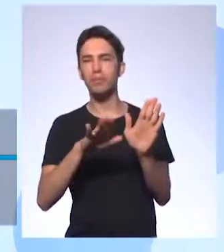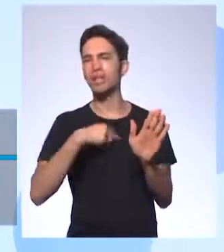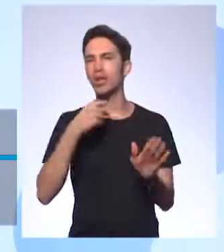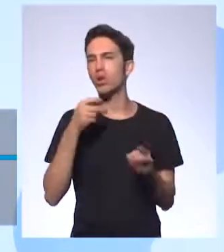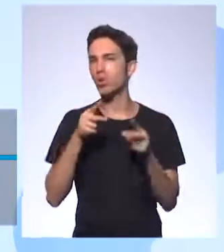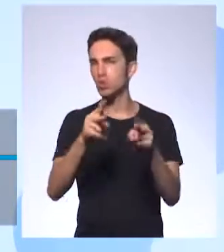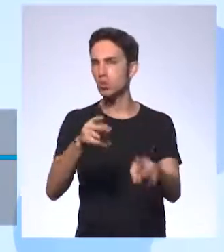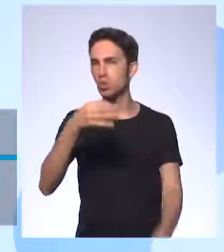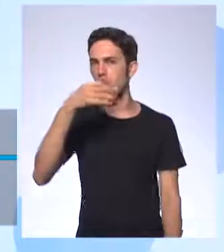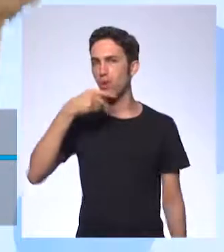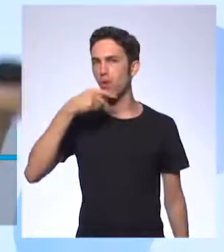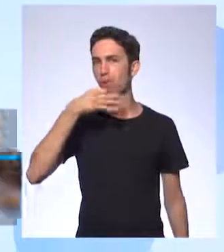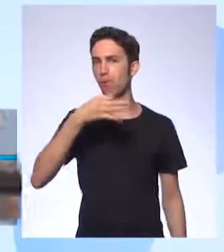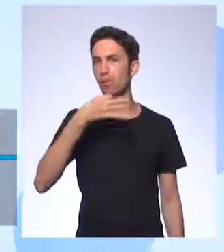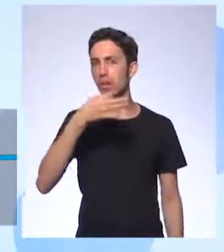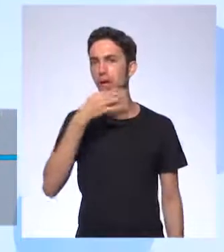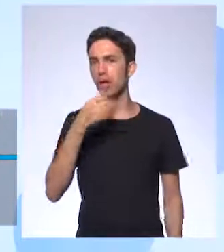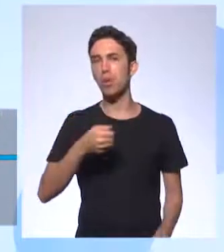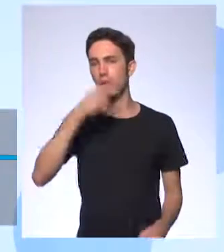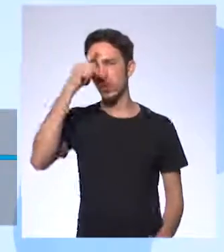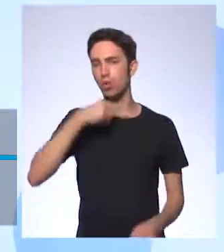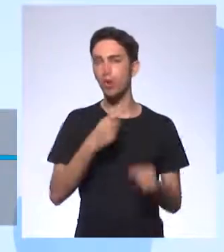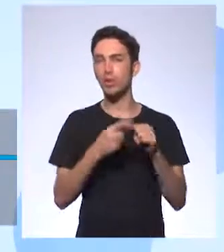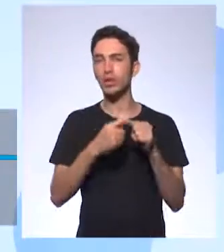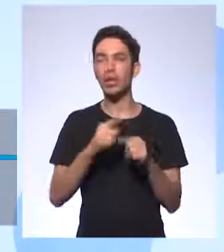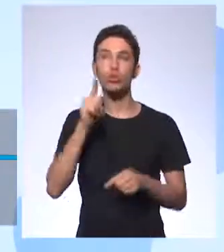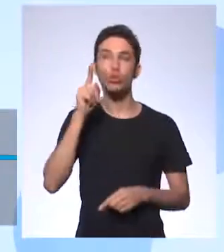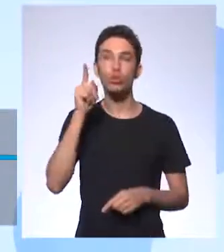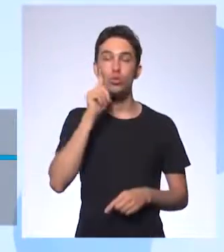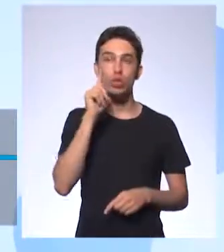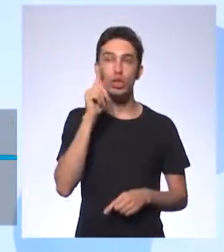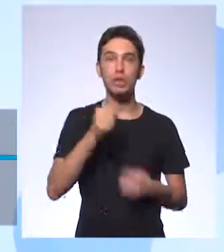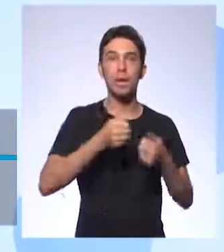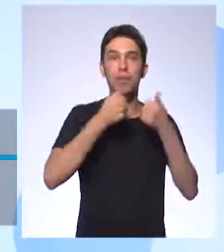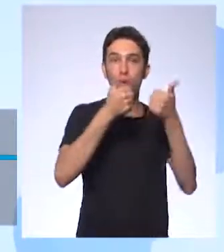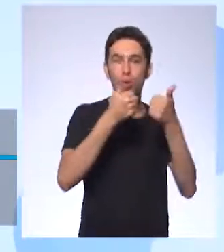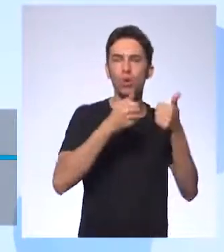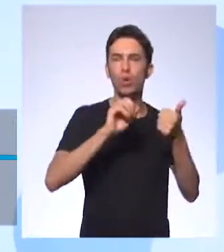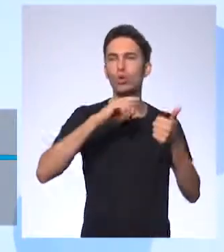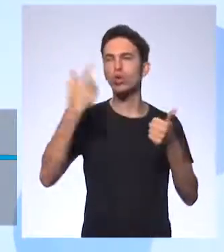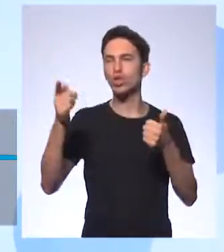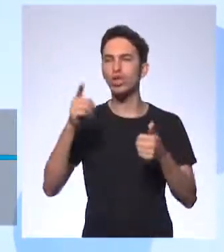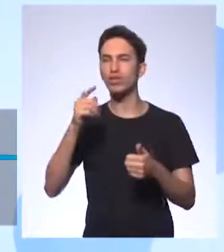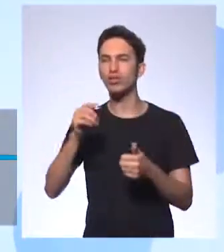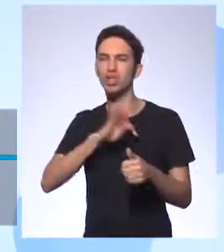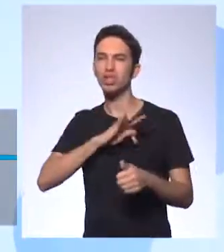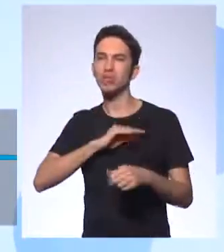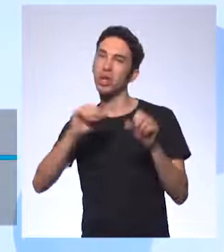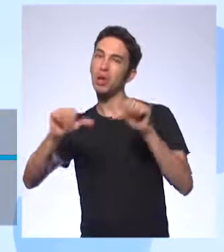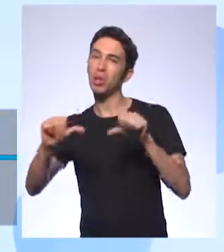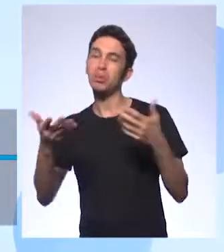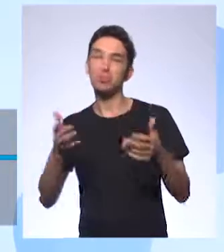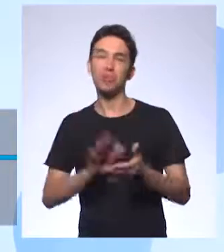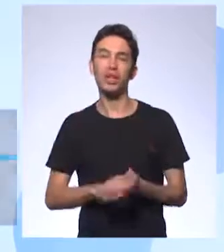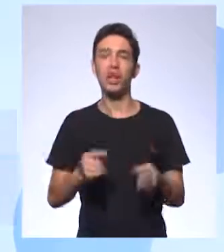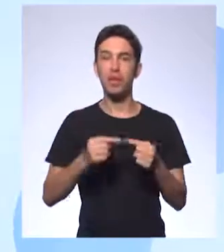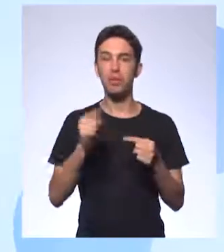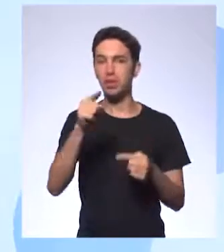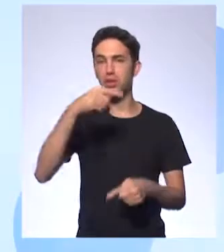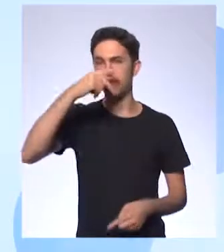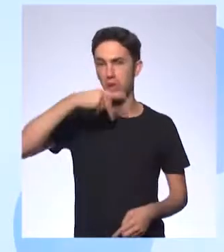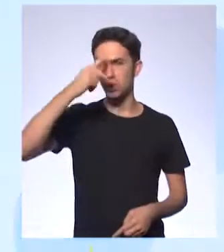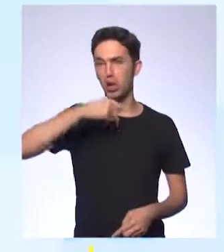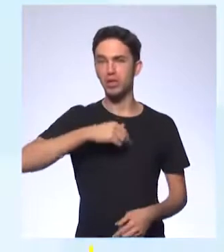ser sua opinião pessoal, porque um dia está muito bem, outro dia não. Então, é o melhor time porque é a sua preferência. Aí, mais um aí, ó. Leia as